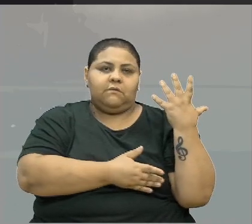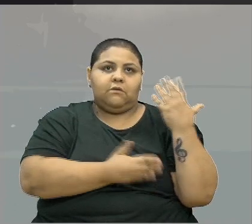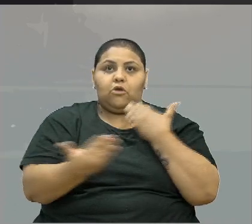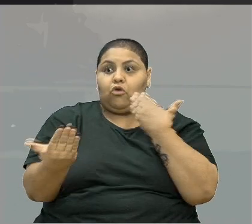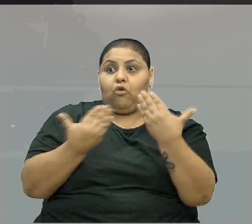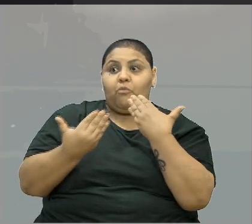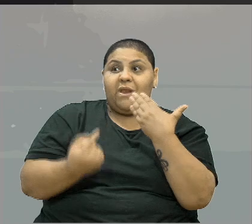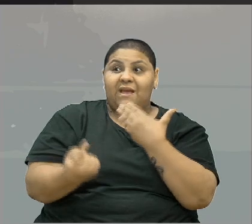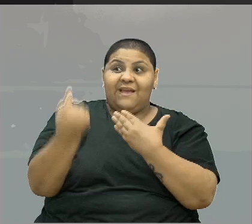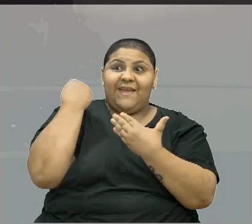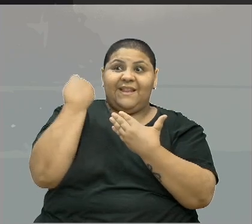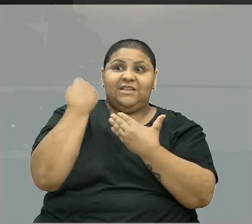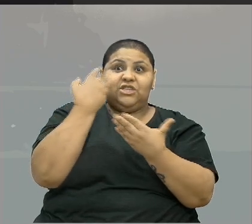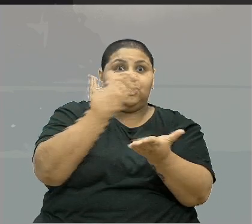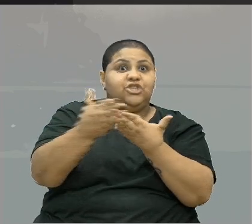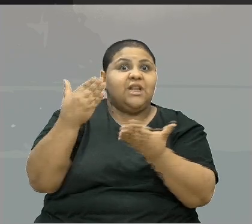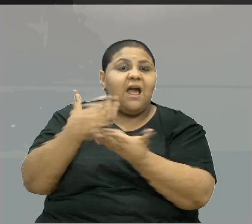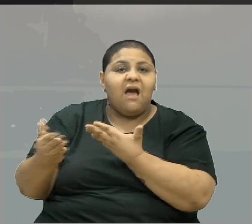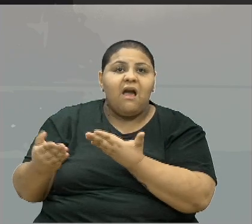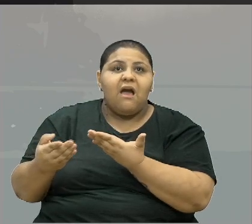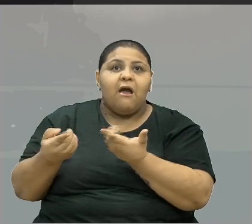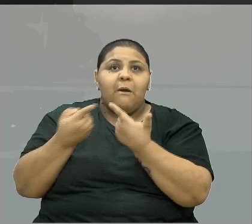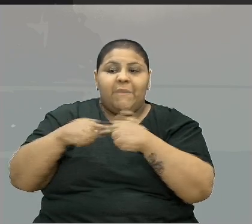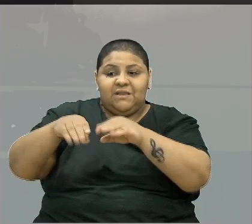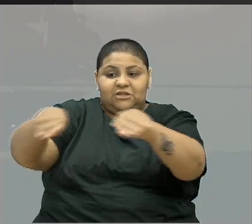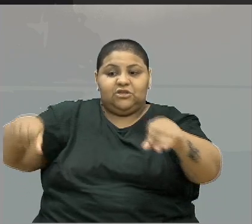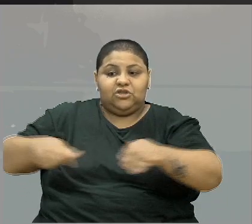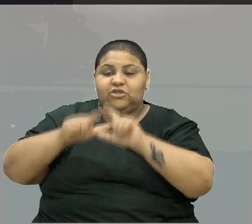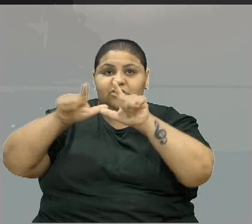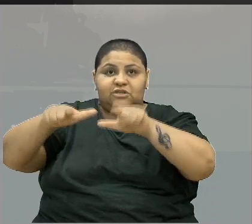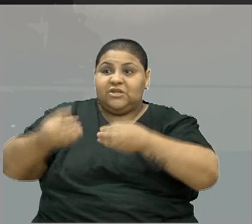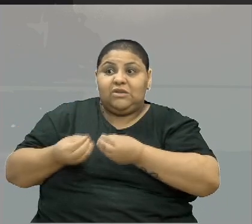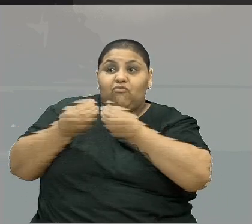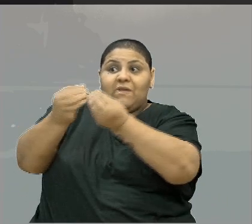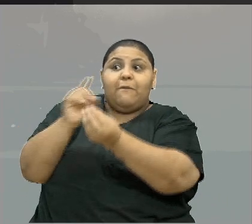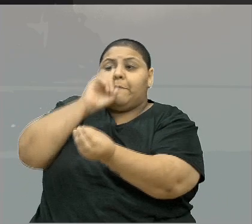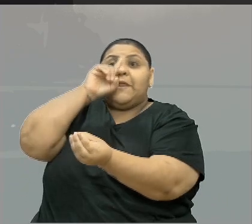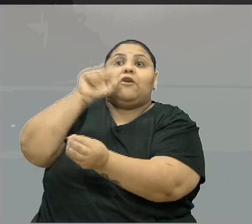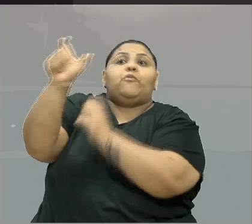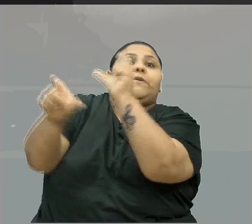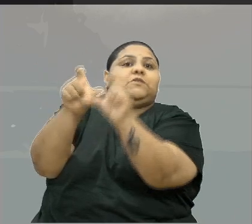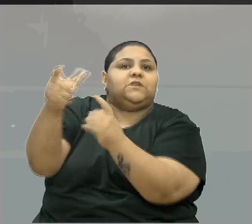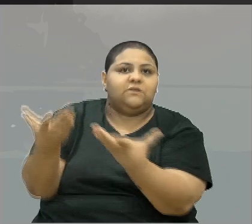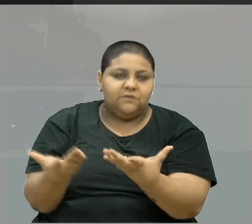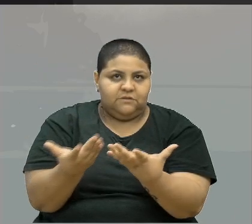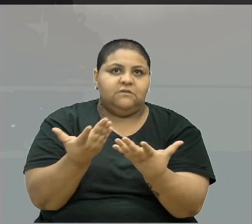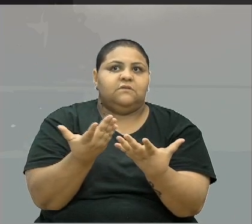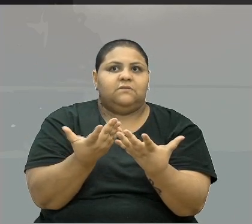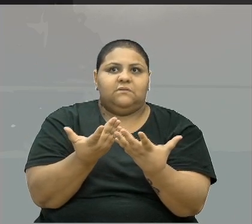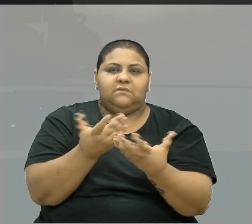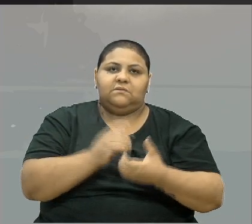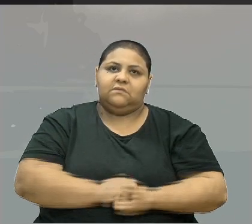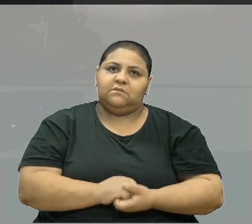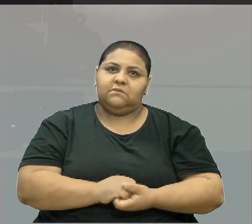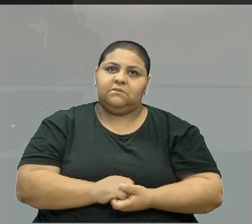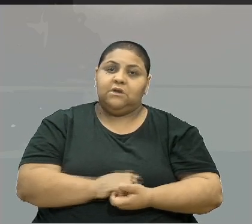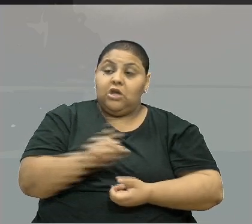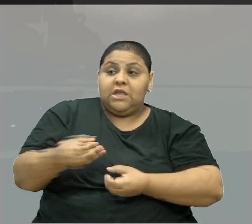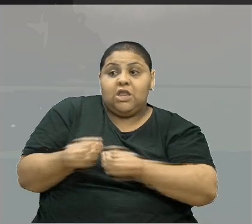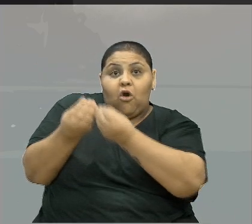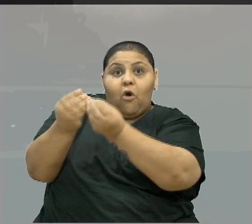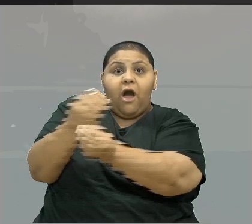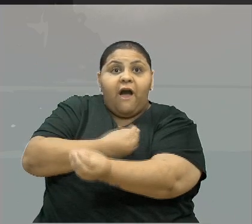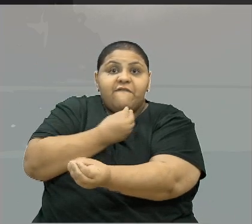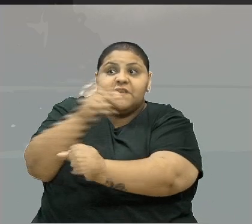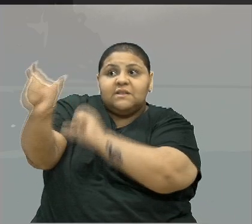forem tiradas. Mas plantem em locais que não ofereçam risco à nossa sociedade. Que não ofereçam risco a